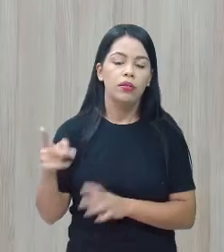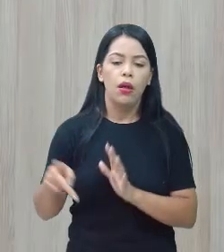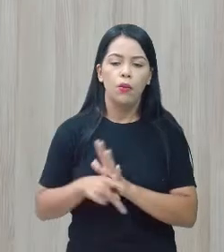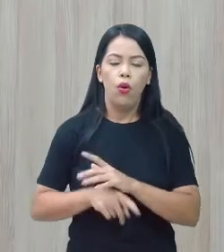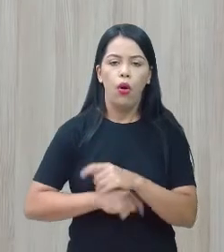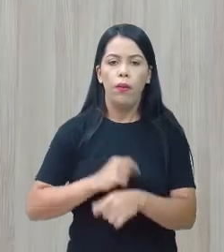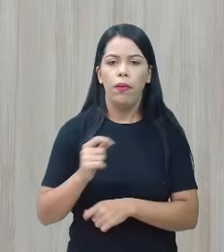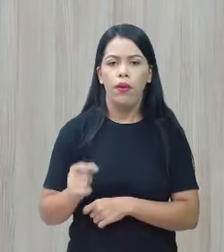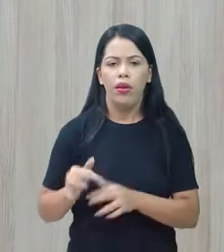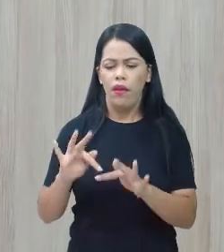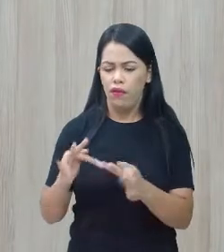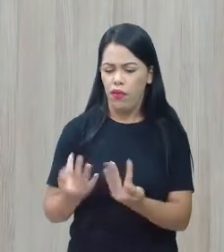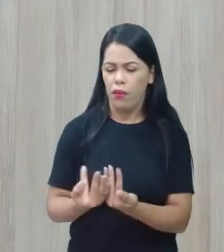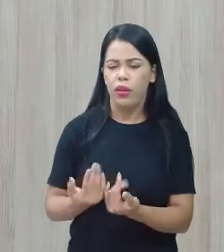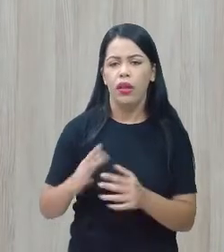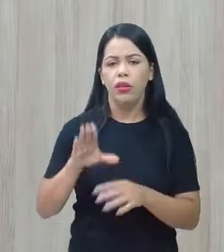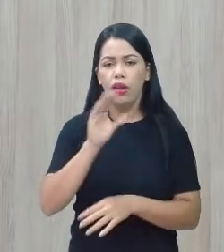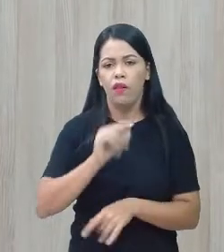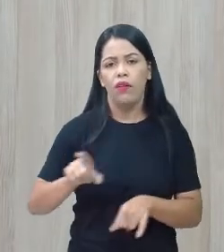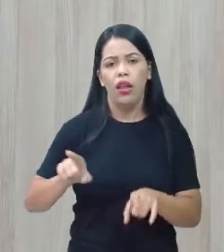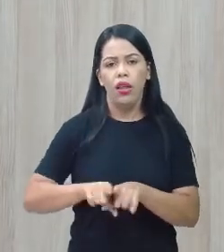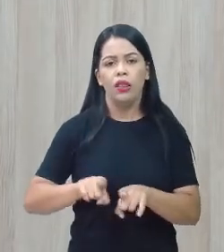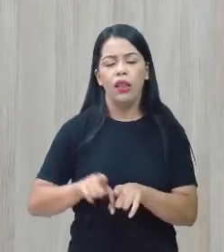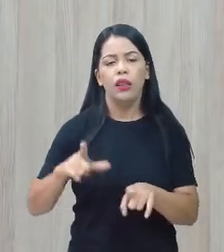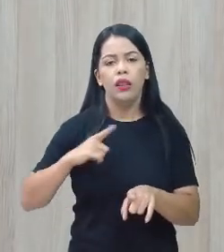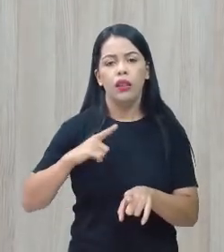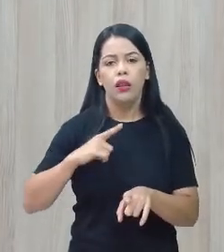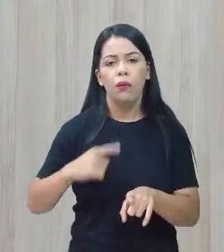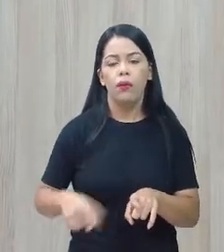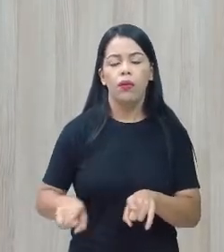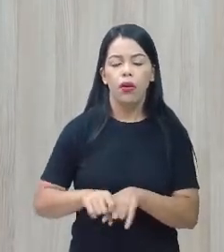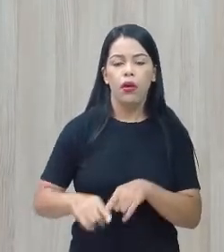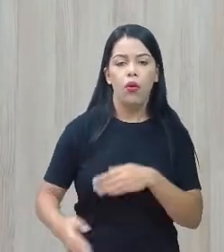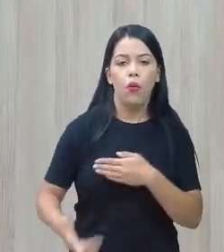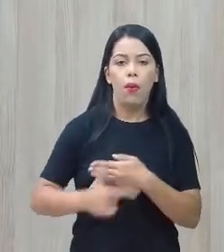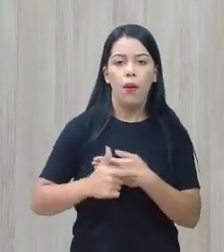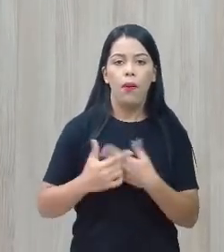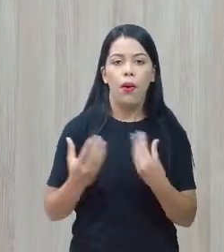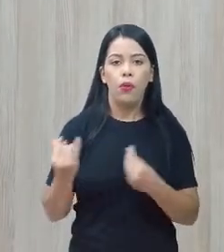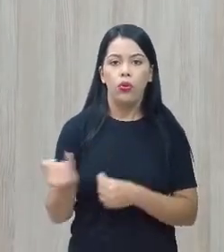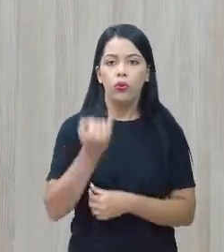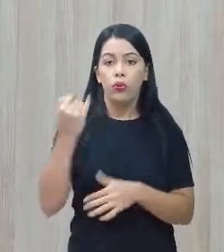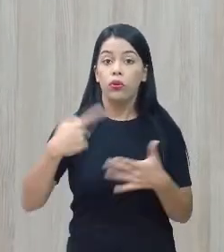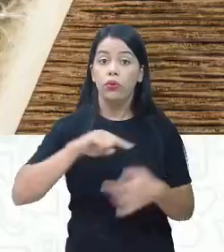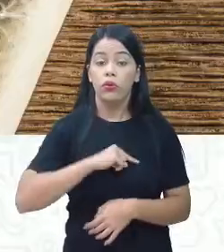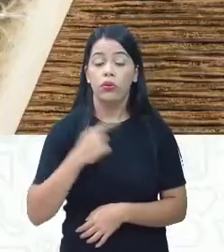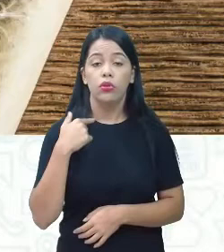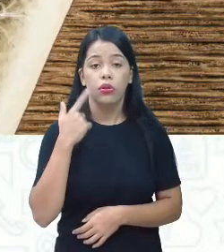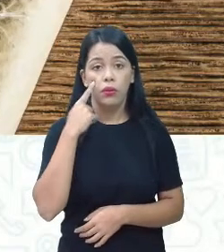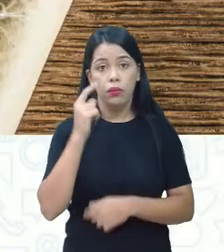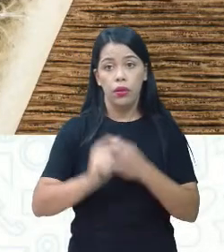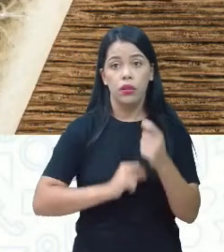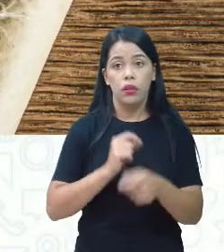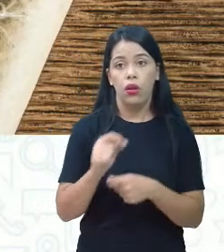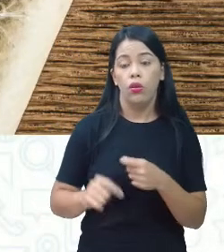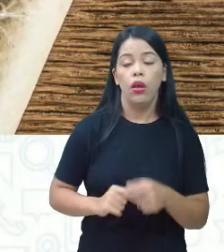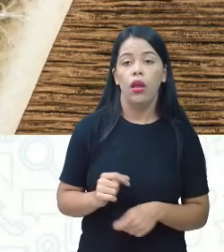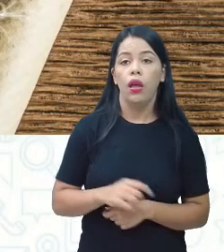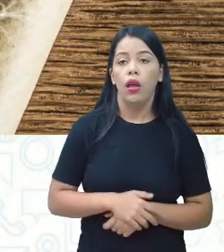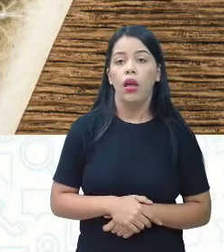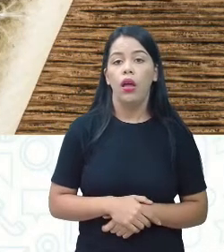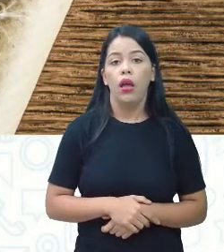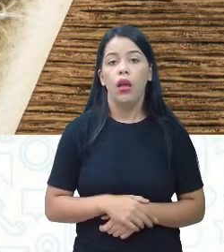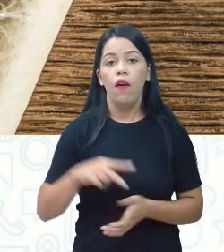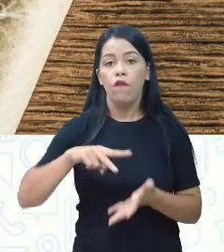papel importante. Tá, gente? E aí, vamos pensar aqui. Assim, o vocabulário e a maneira de falar com os